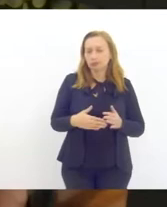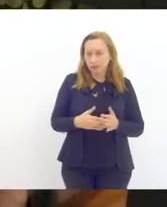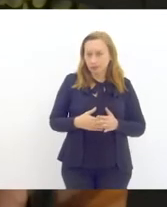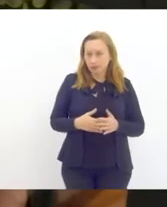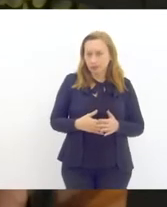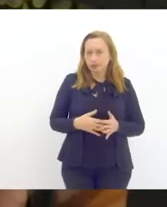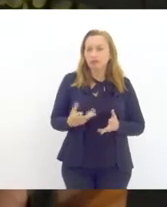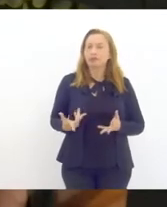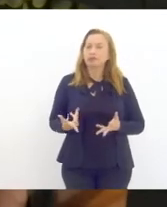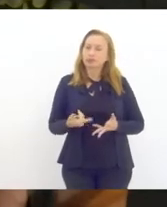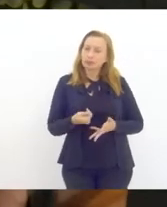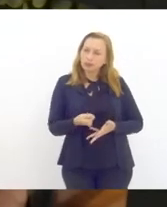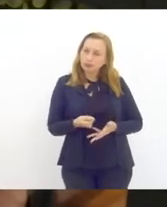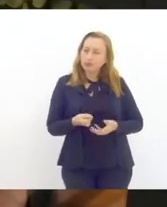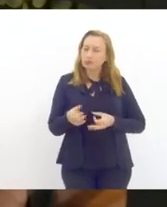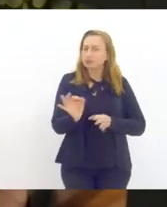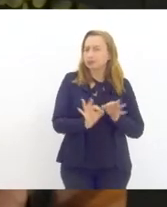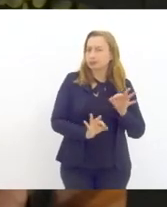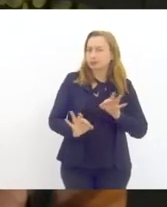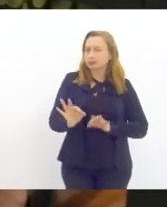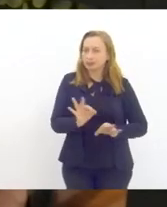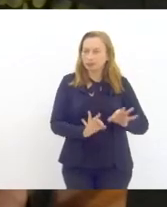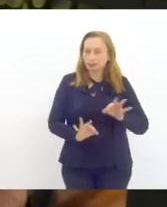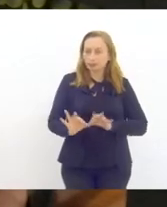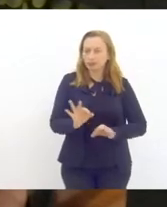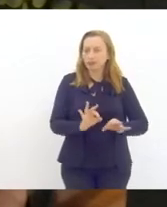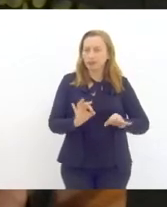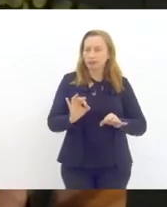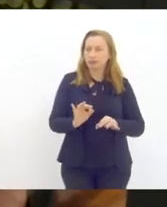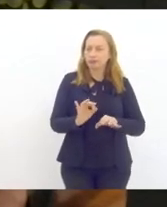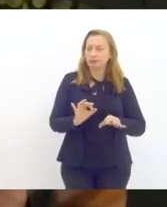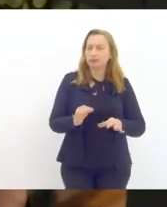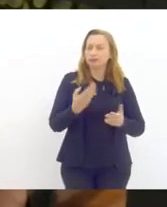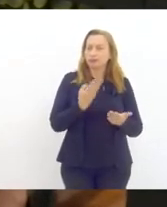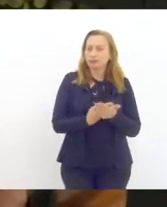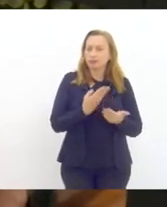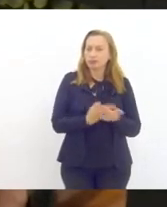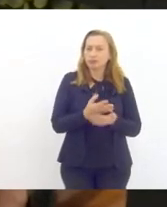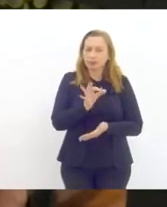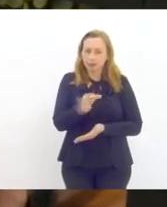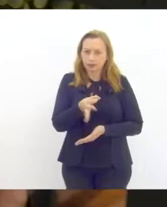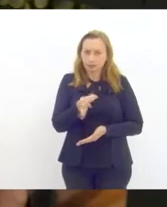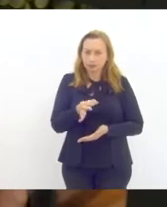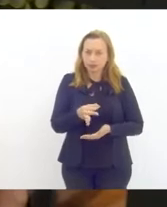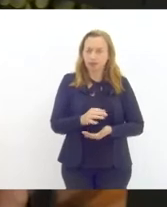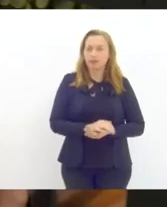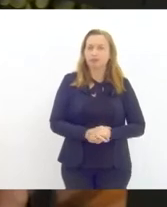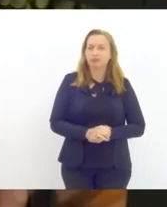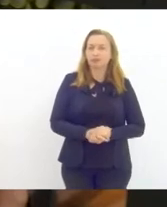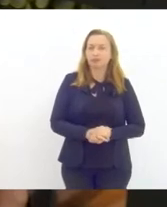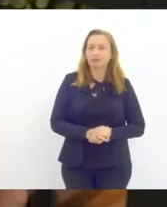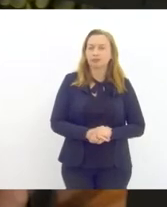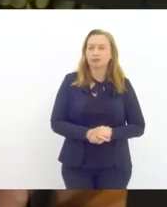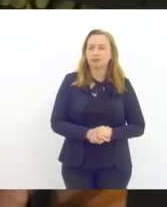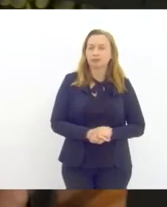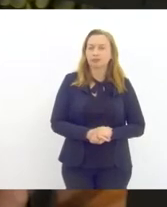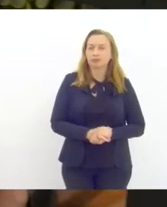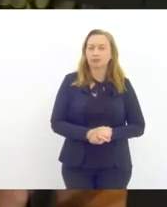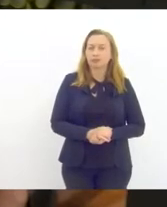condições de elaborarmos os estudos necessários para aquilo